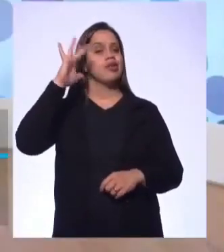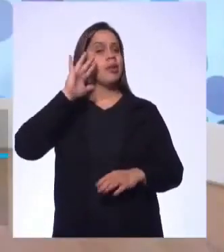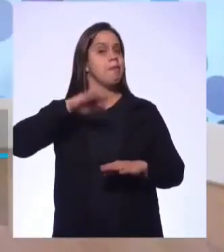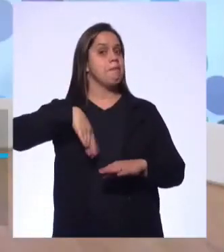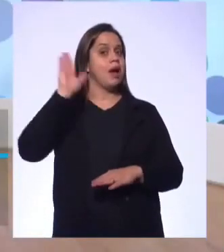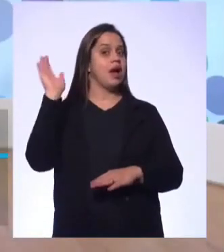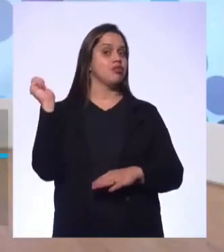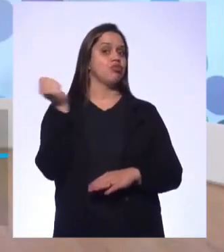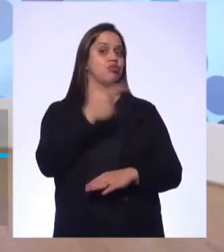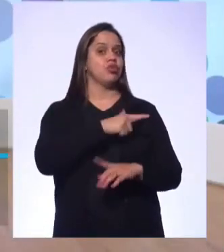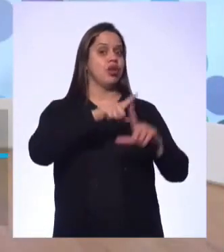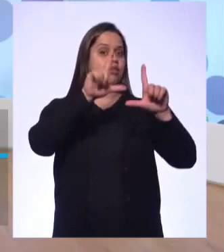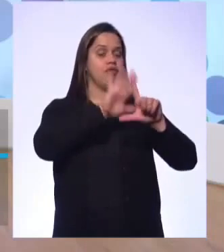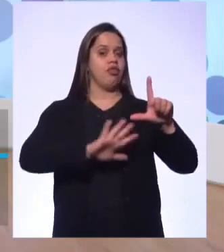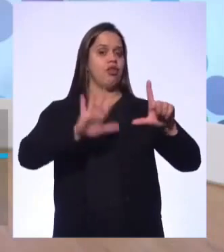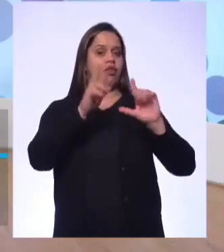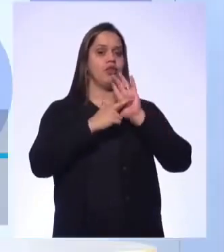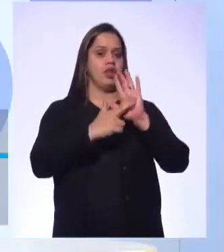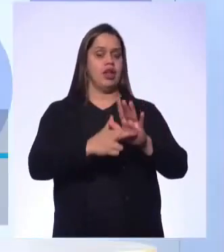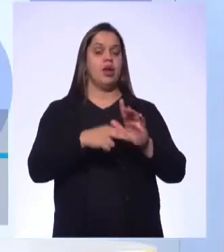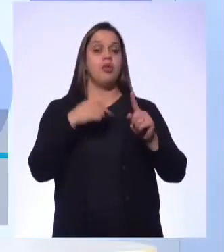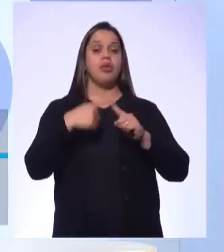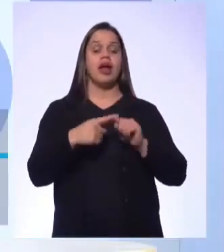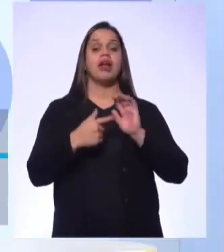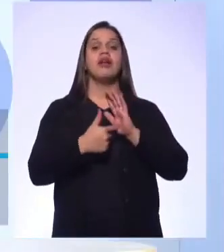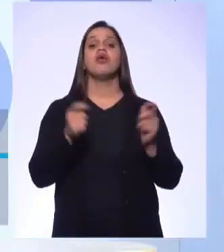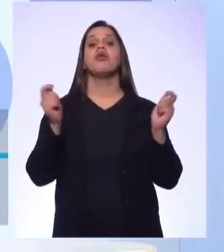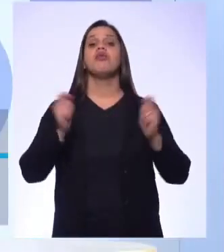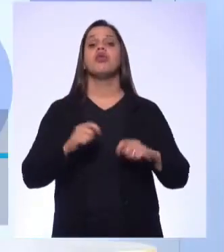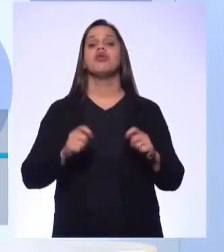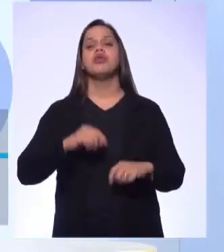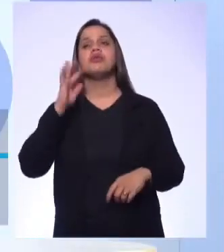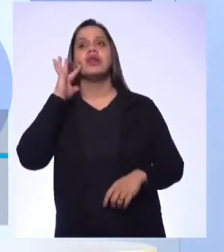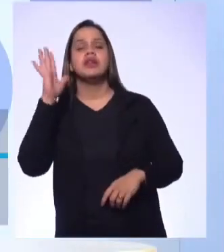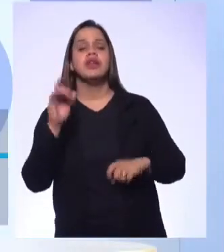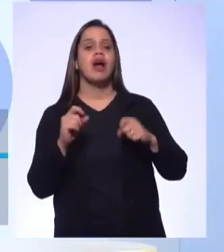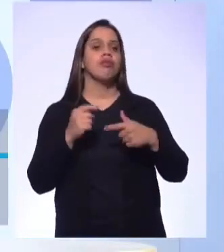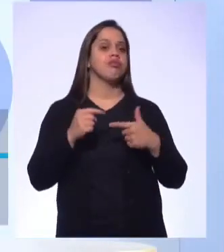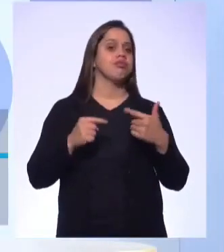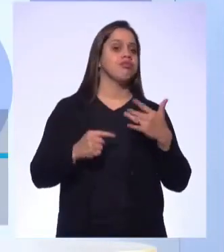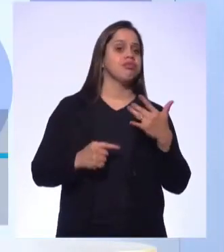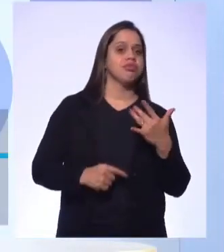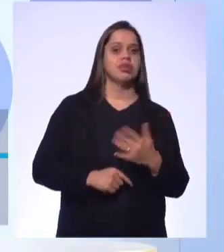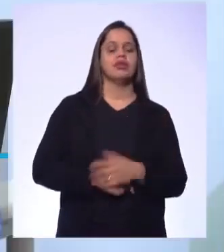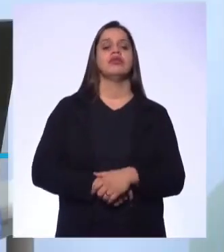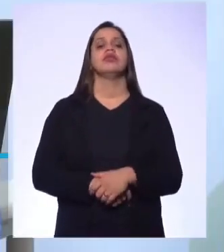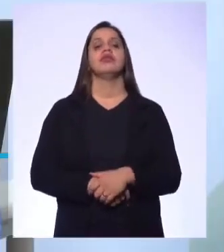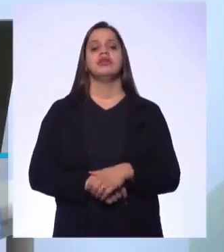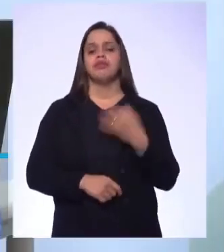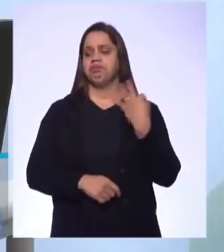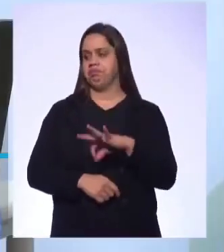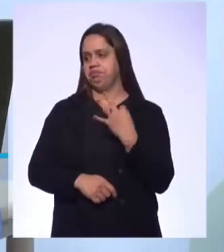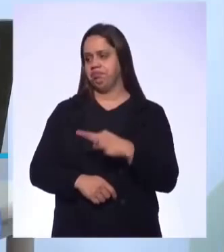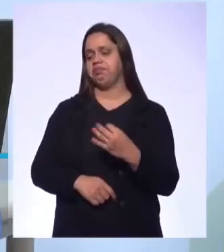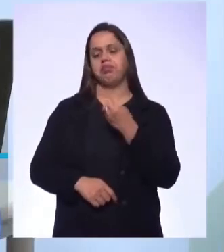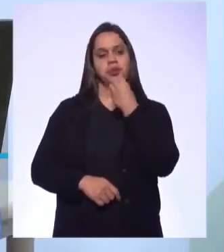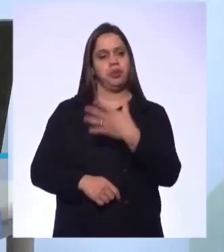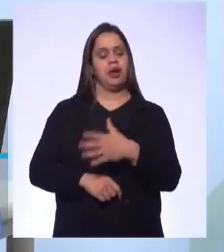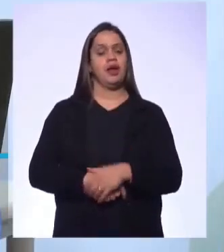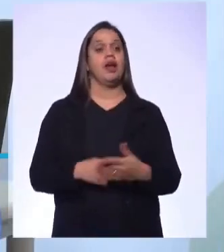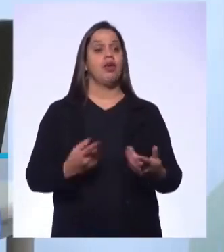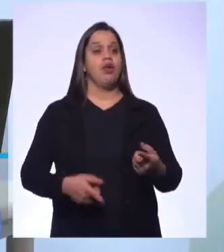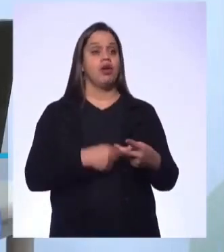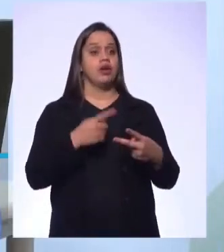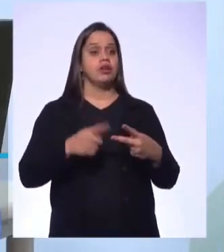foto representa. Ela te dá possibilidades de pensar outras coisas, Exatamente, muito bem, Déia. E a segunda aí,